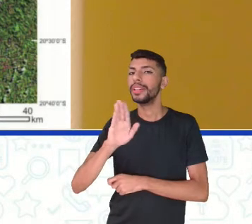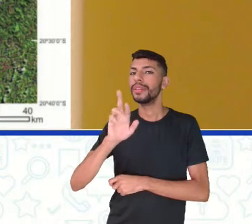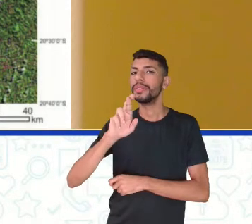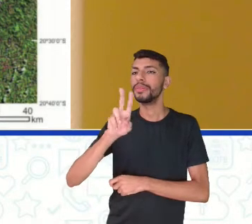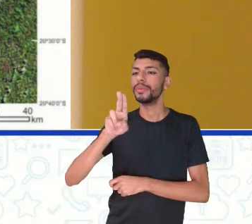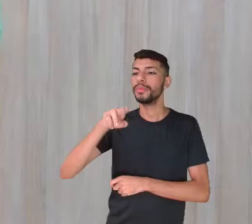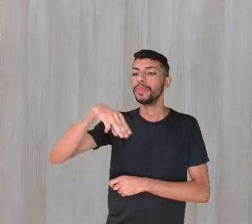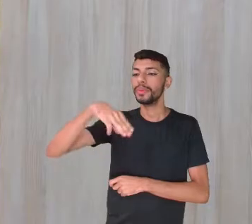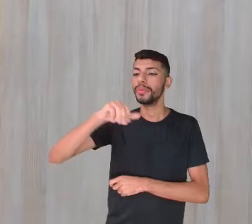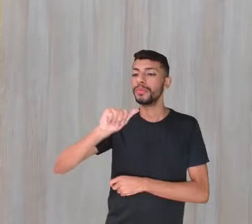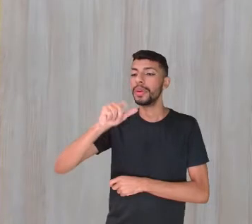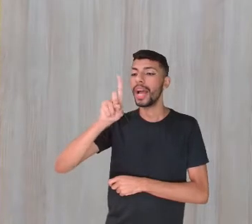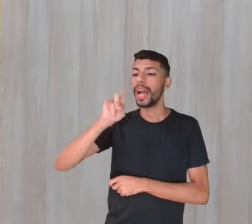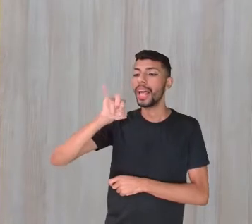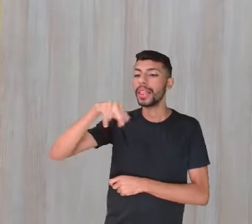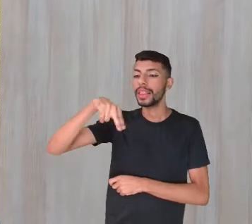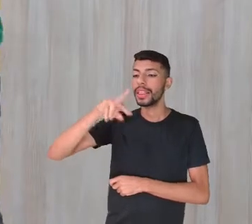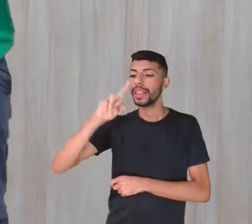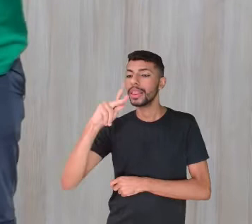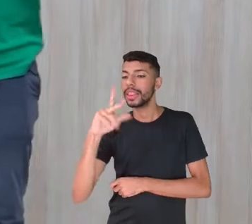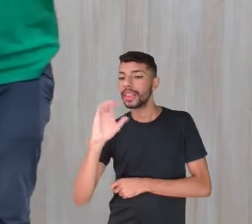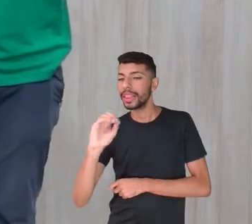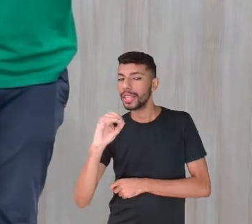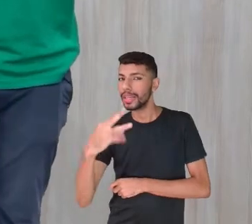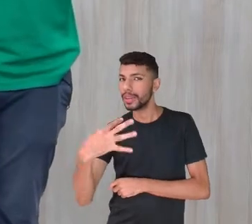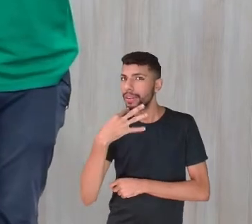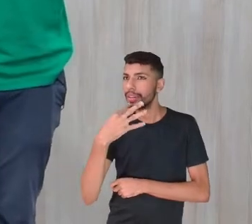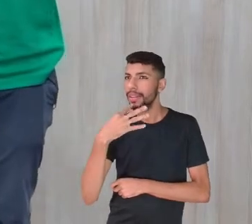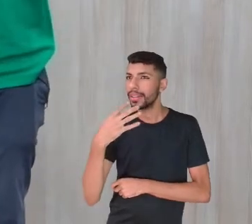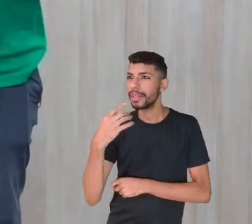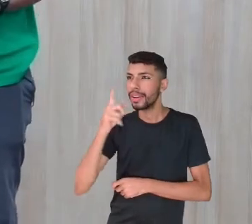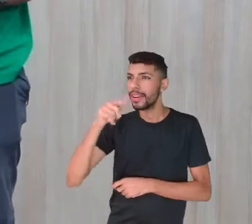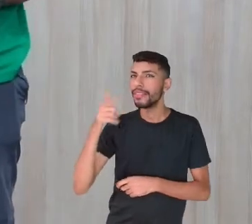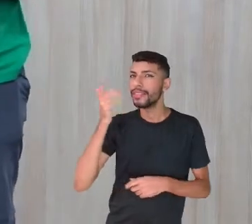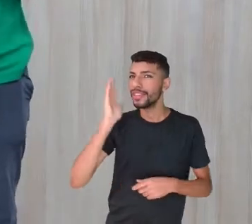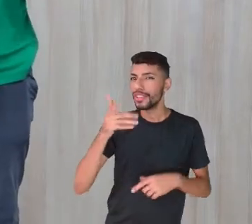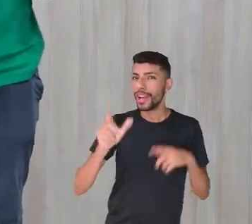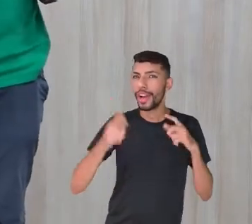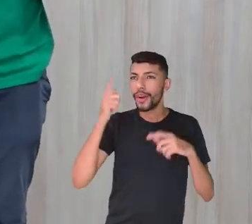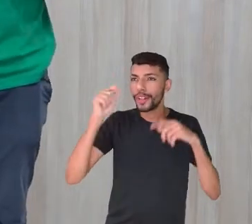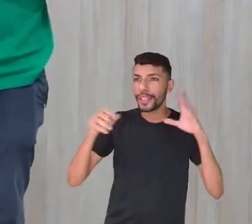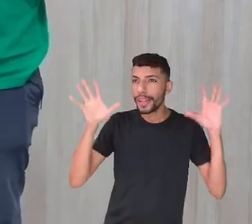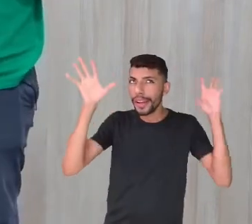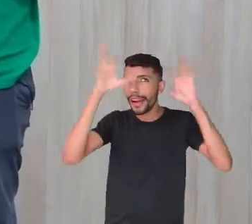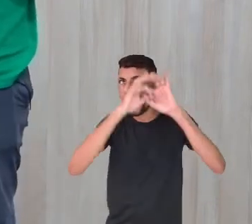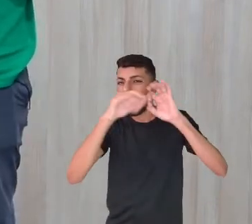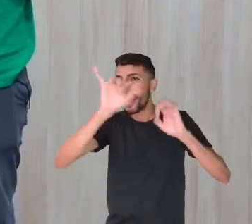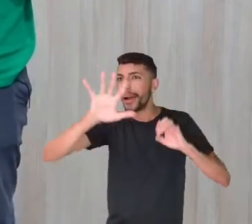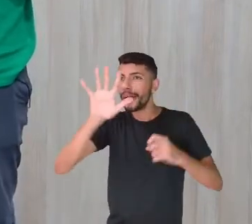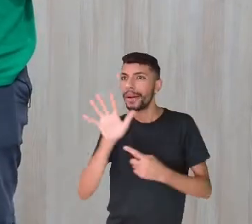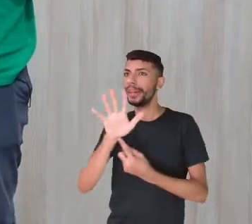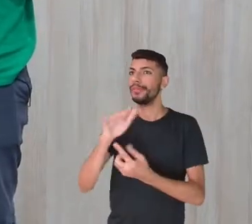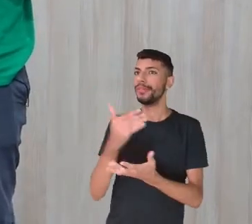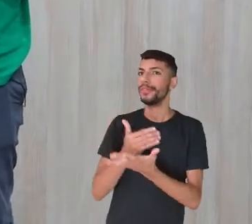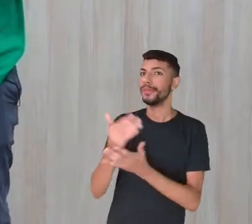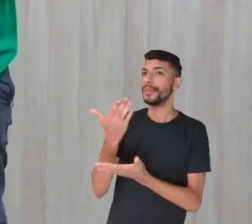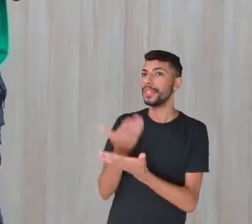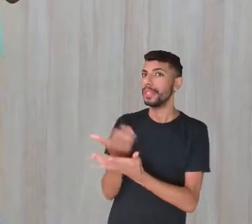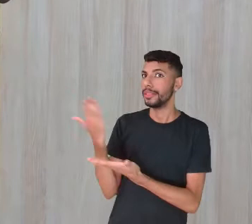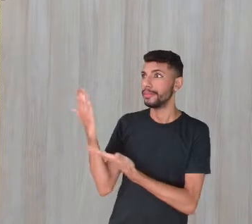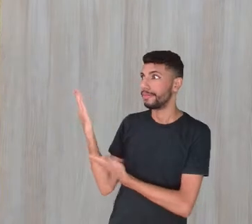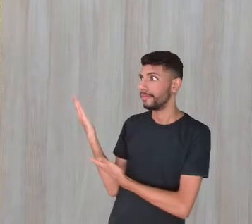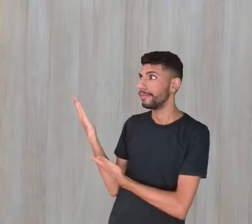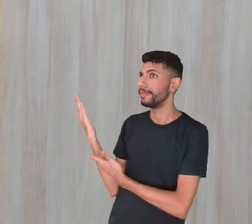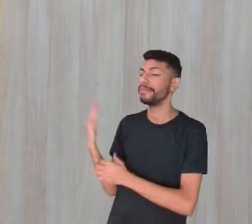falar em Brumadinho? Né? Será que agora você fez alguma associação com aquelas imagens que a gente trouxe no começo da aula?